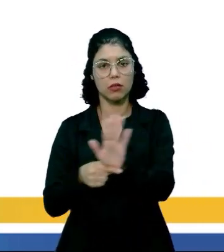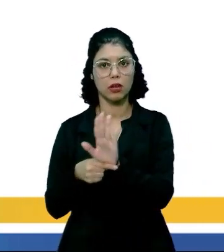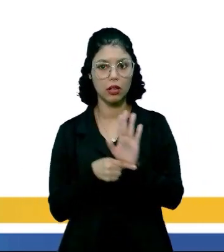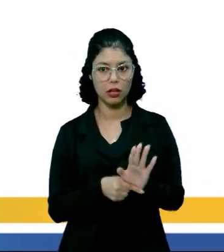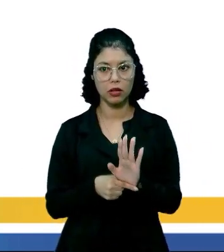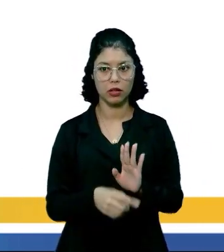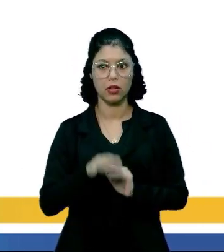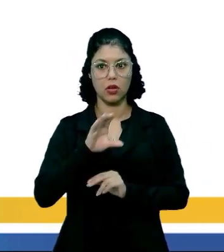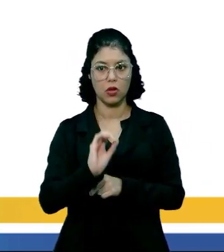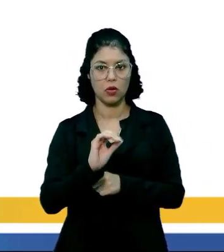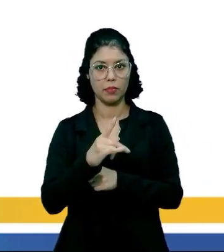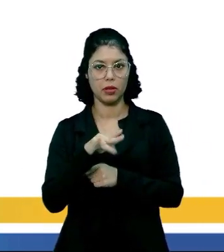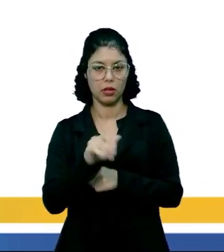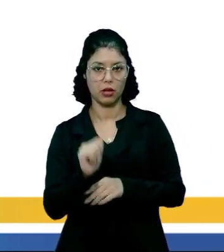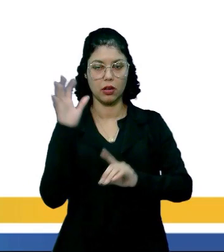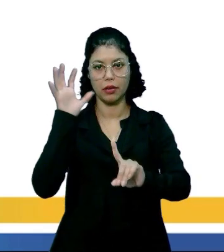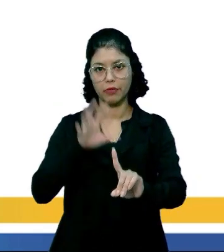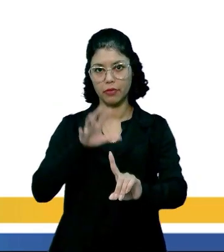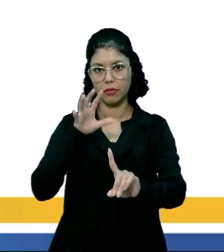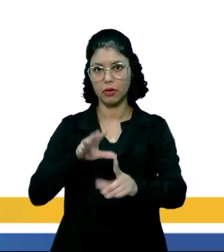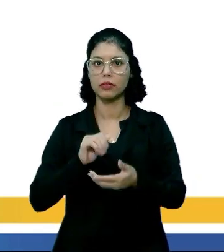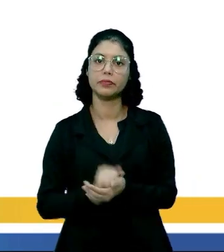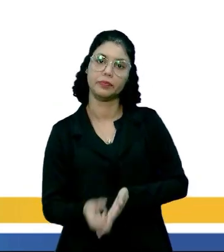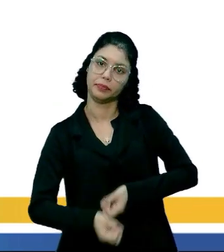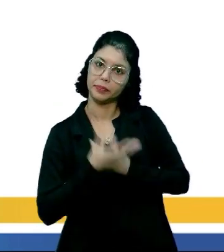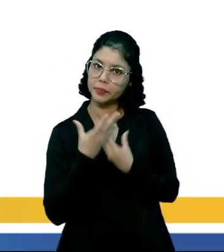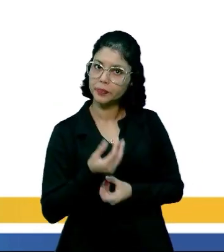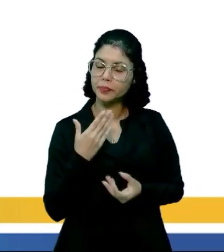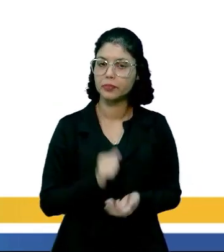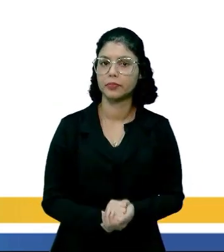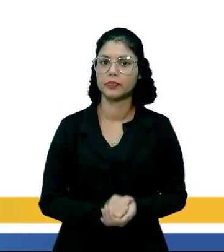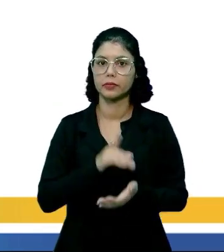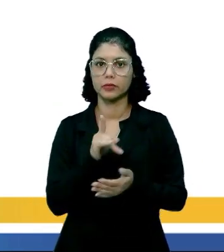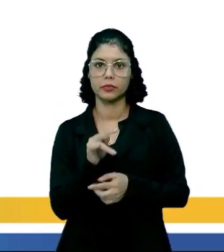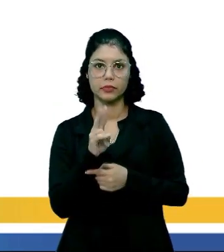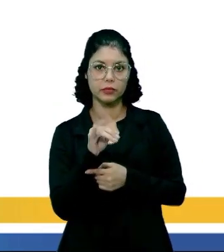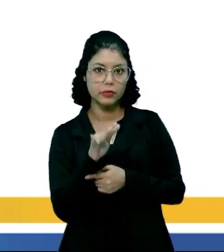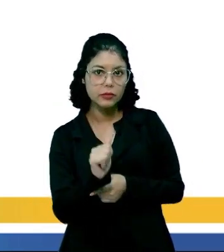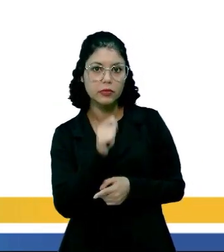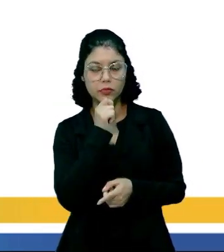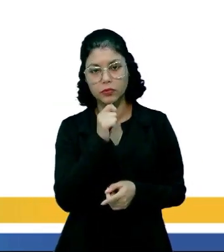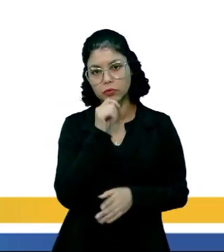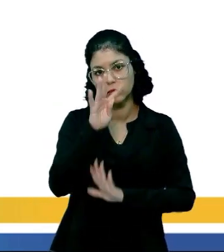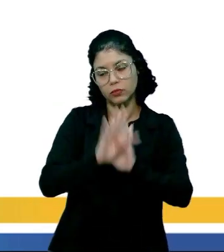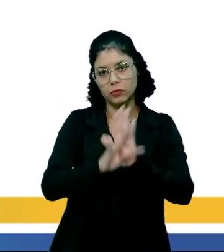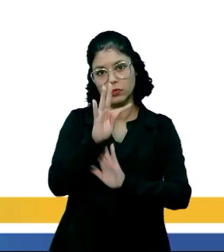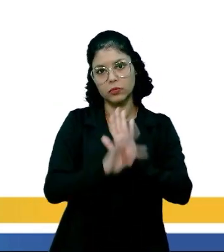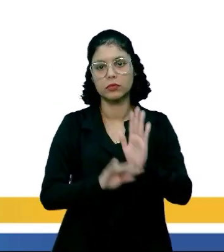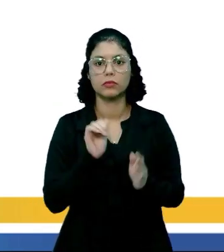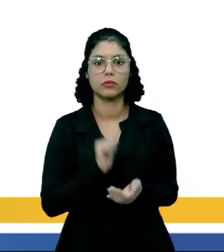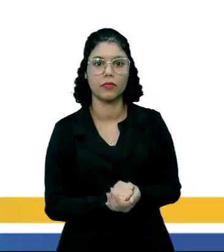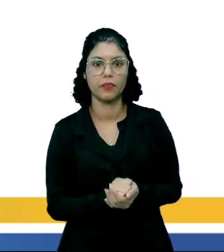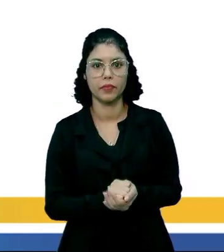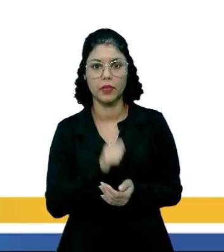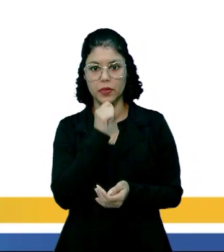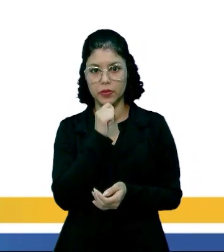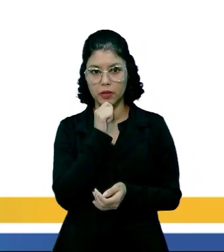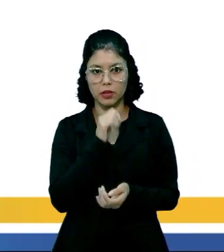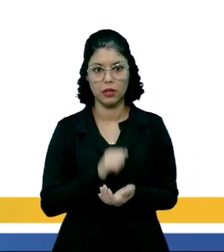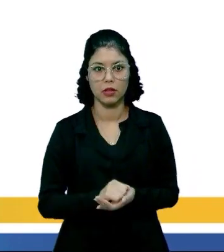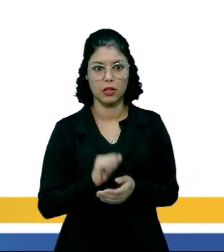com o poema Opiário a influência da poesia decadentista, ou seja, um texto de tendência